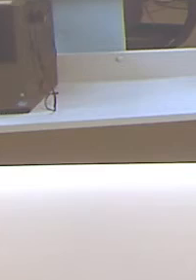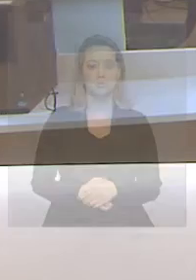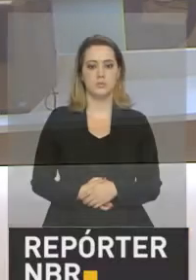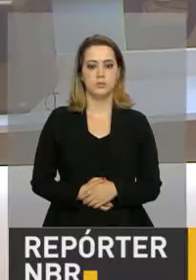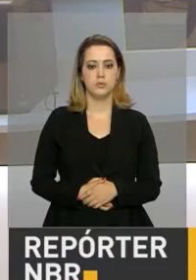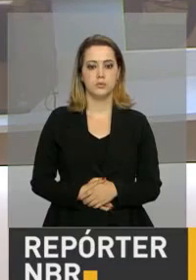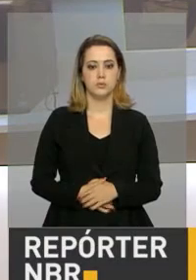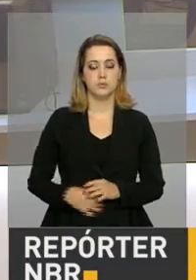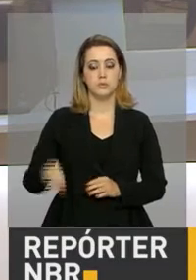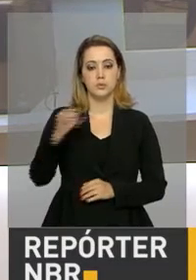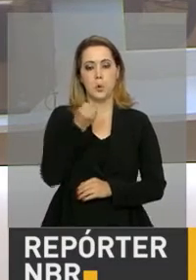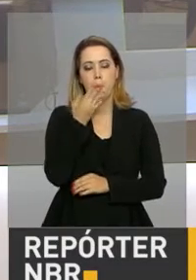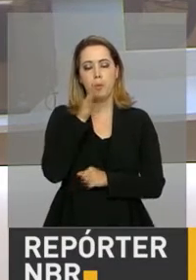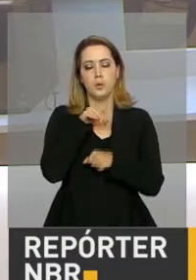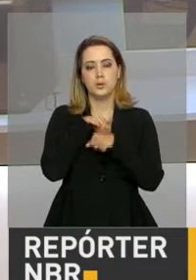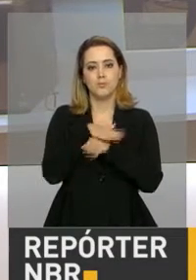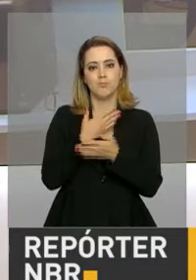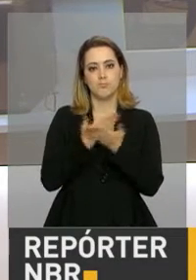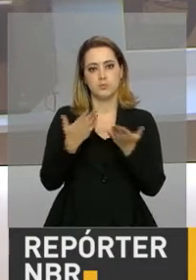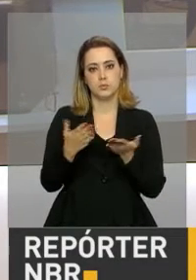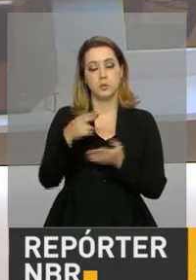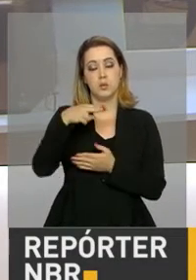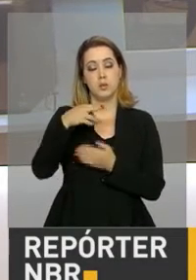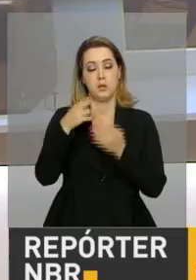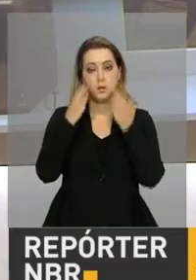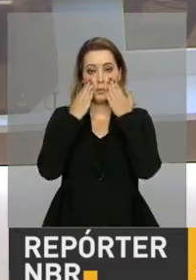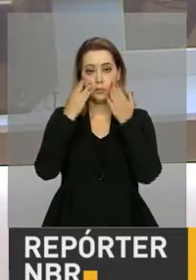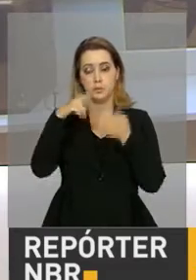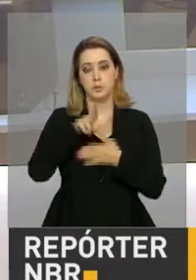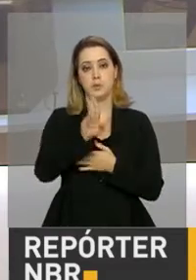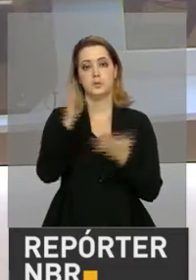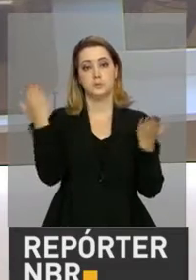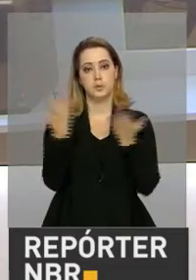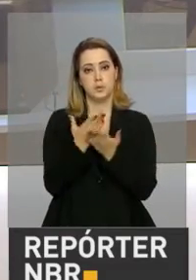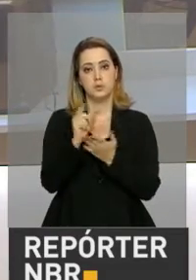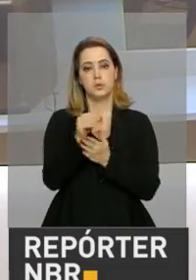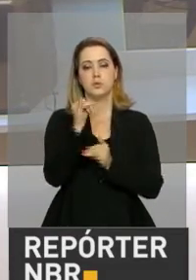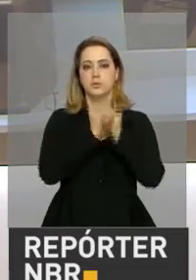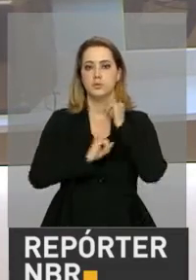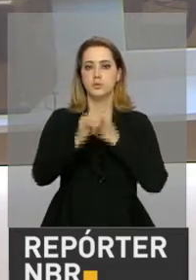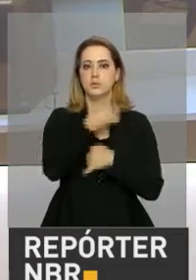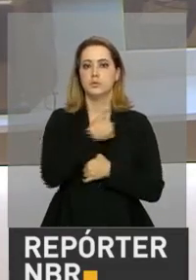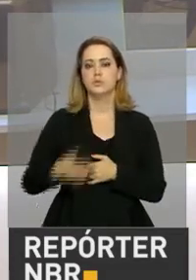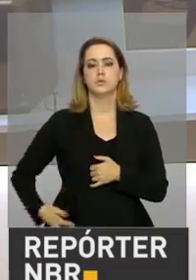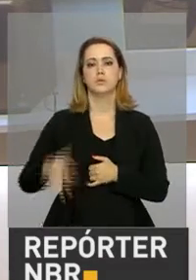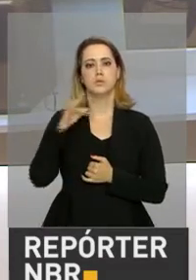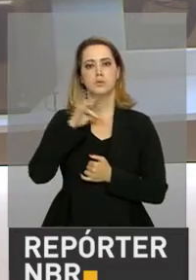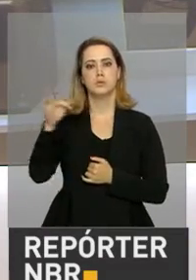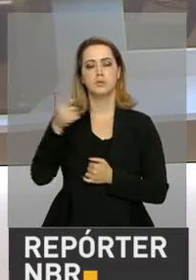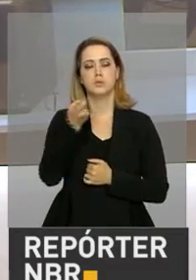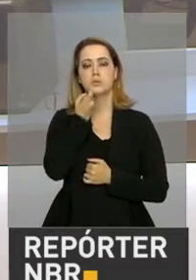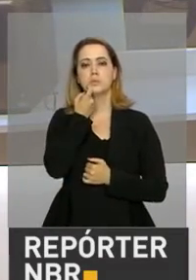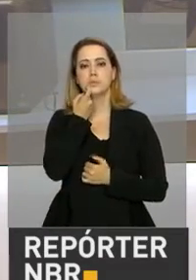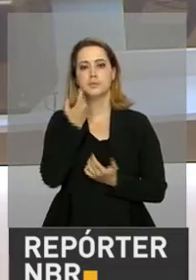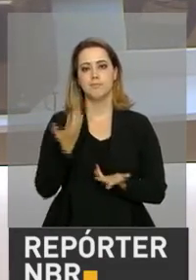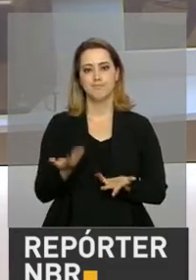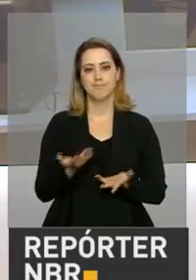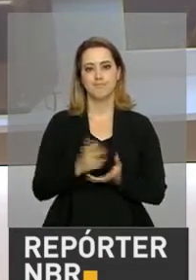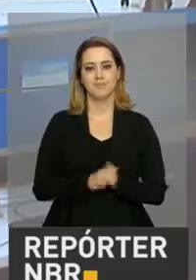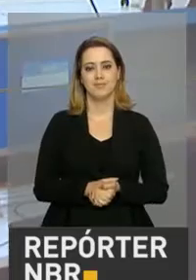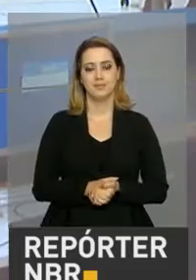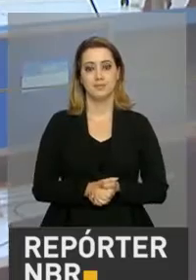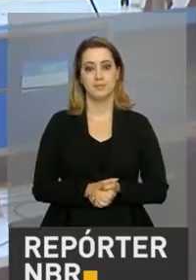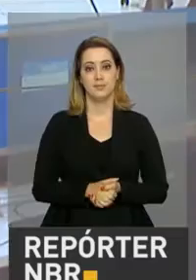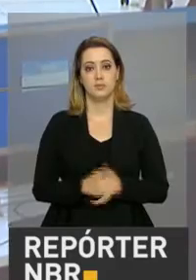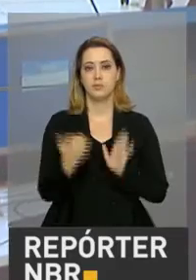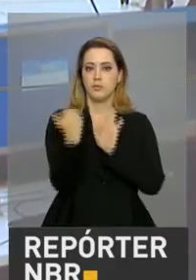lá uma ótima noite pra você o repórter nbr está de volta trazendo as notícias do governo federal desta sexta feira